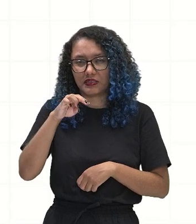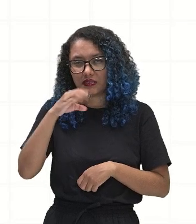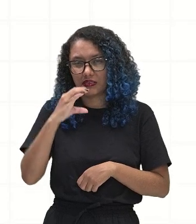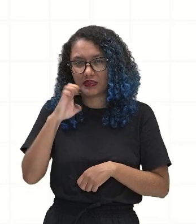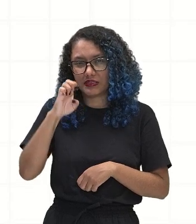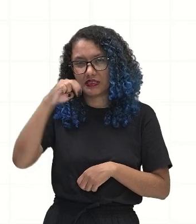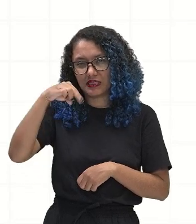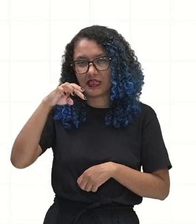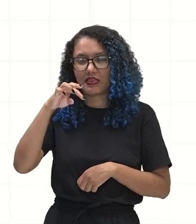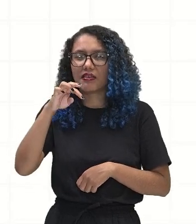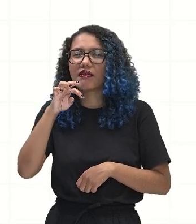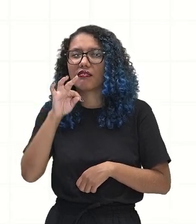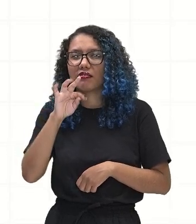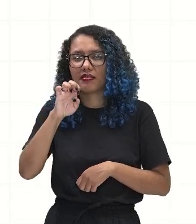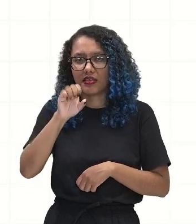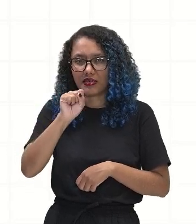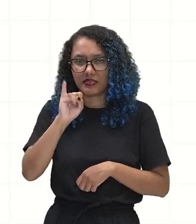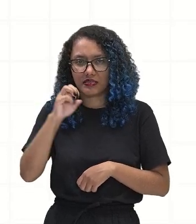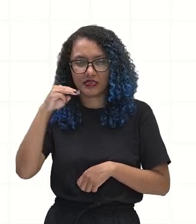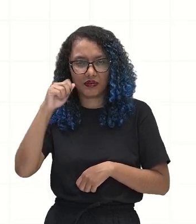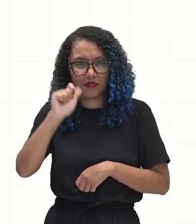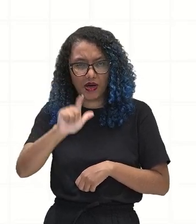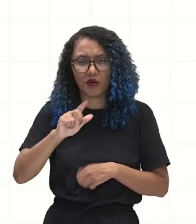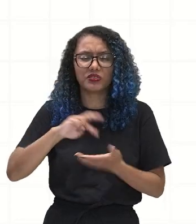seu denominador, que é